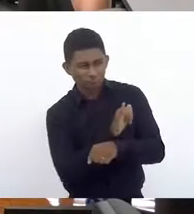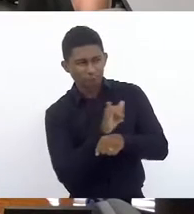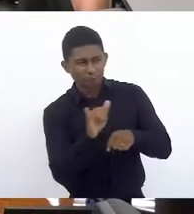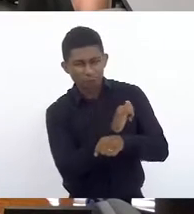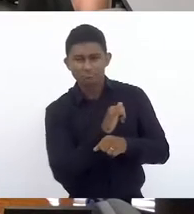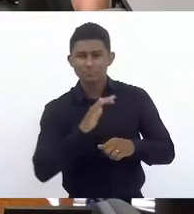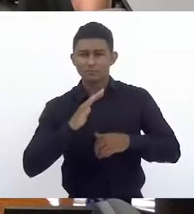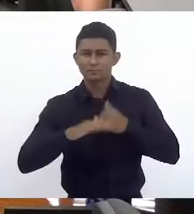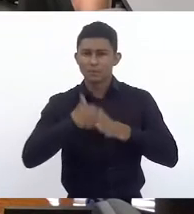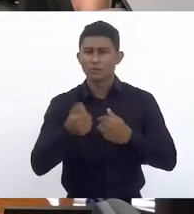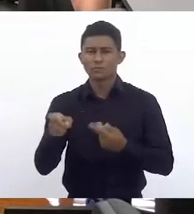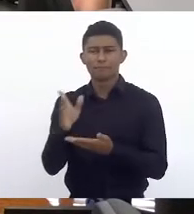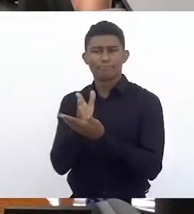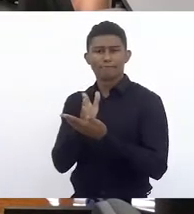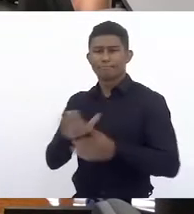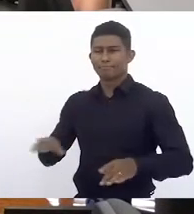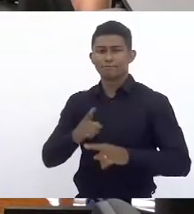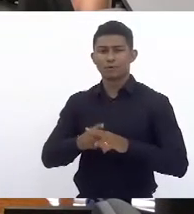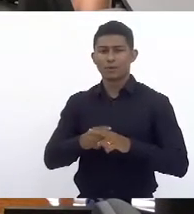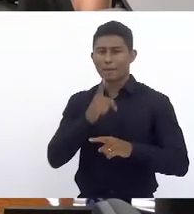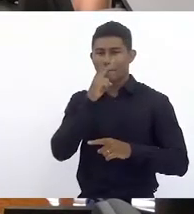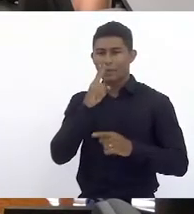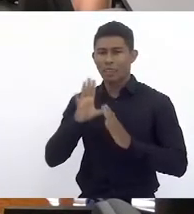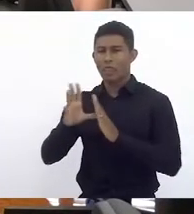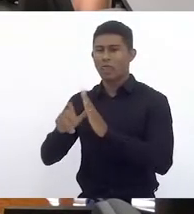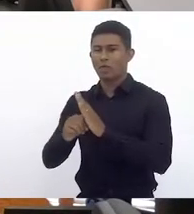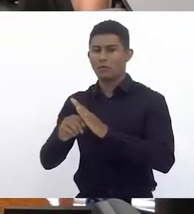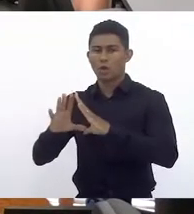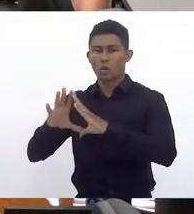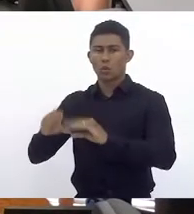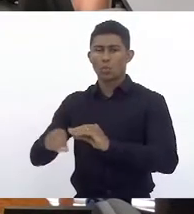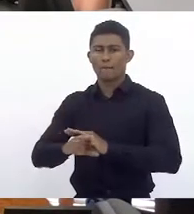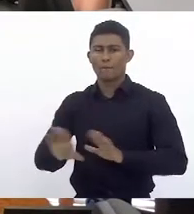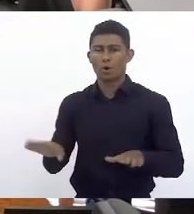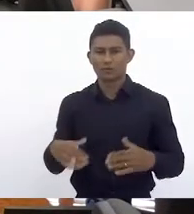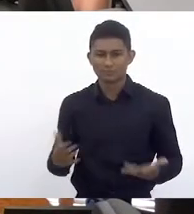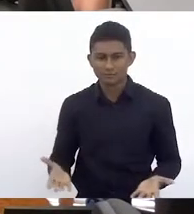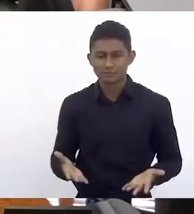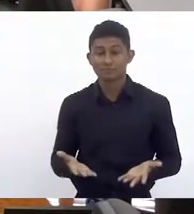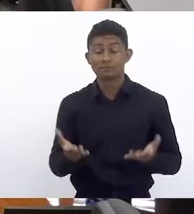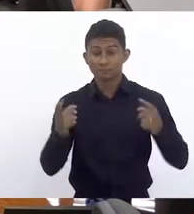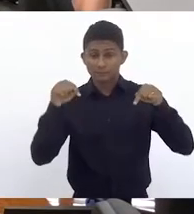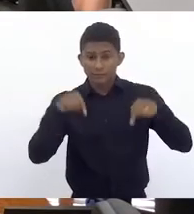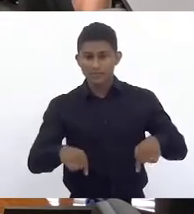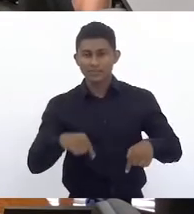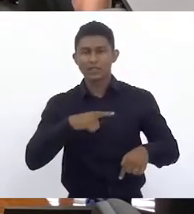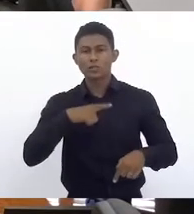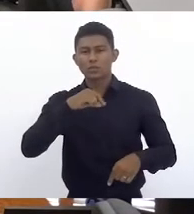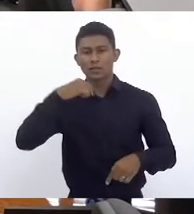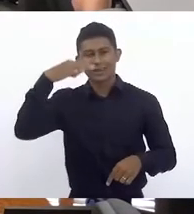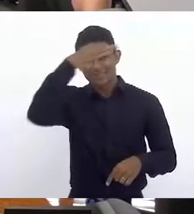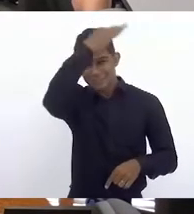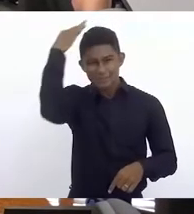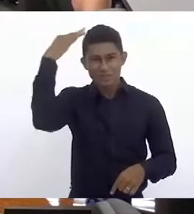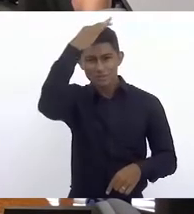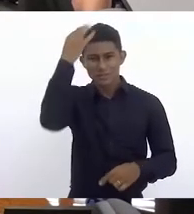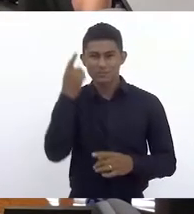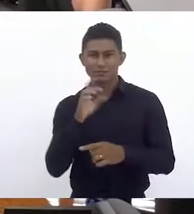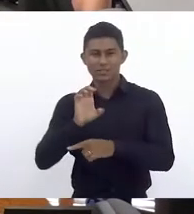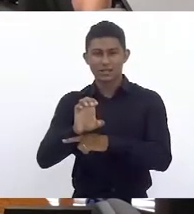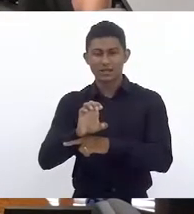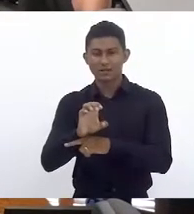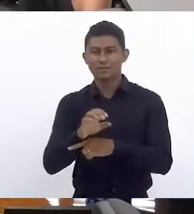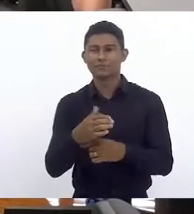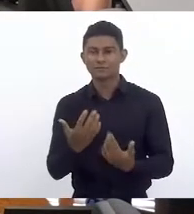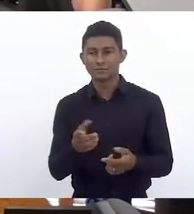efetivamente em pó quando foi saqueado. E aqui, né, nos entes subnacionais, a gente tem o Estado do Espírito Santo, né, o município